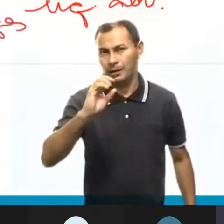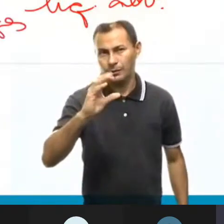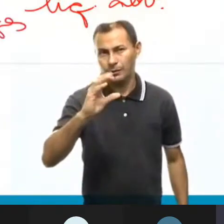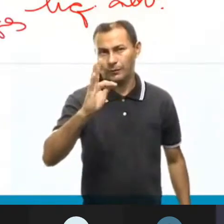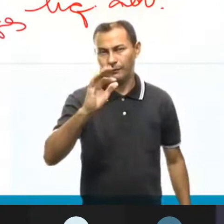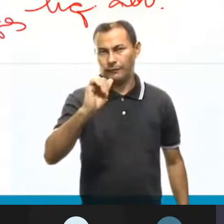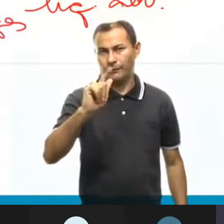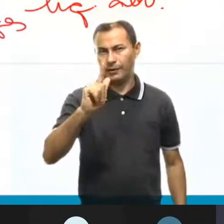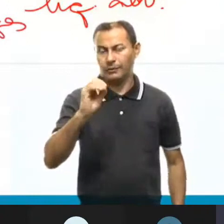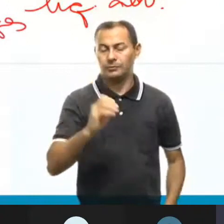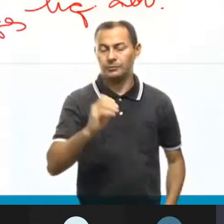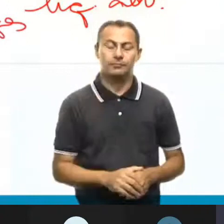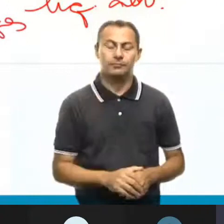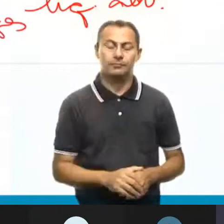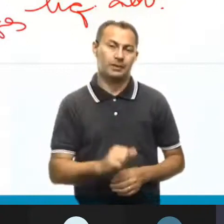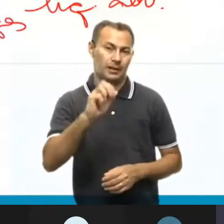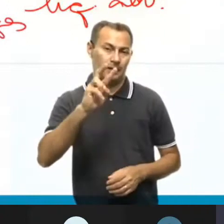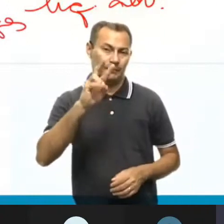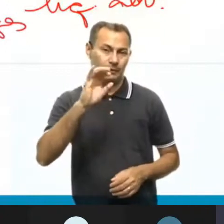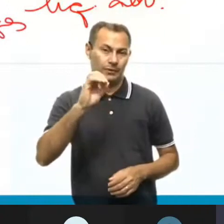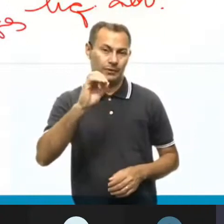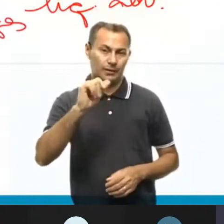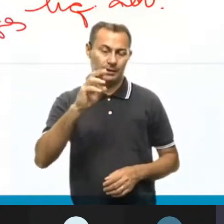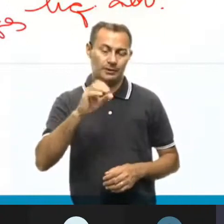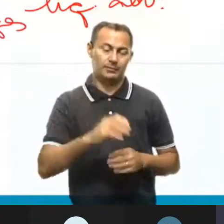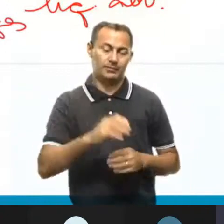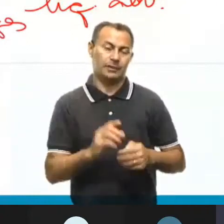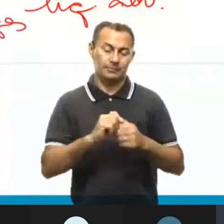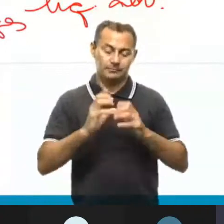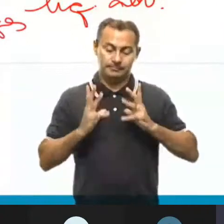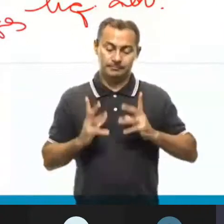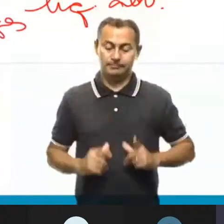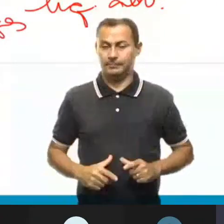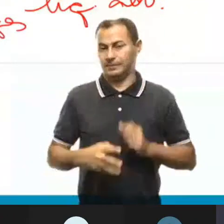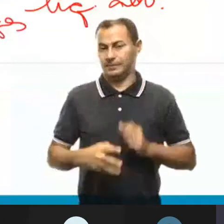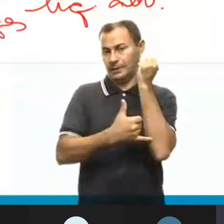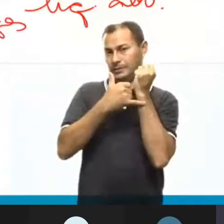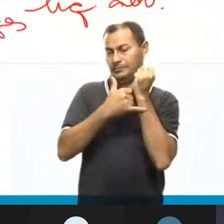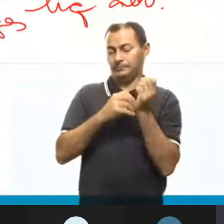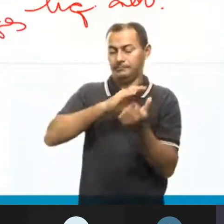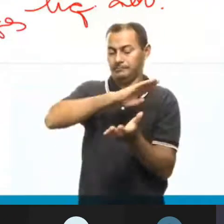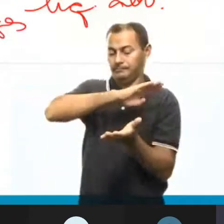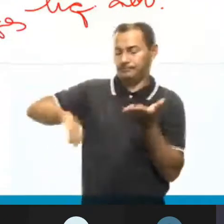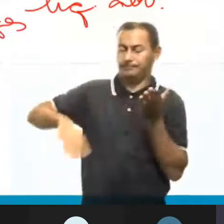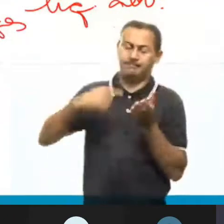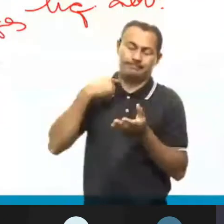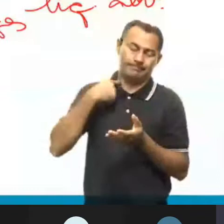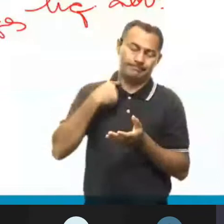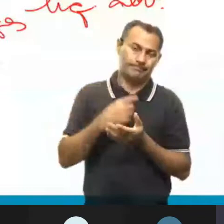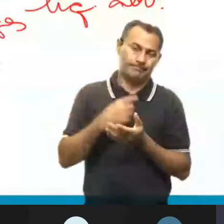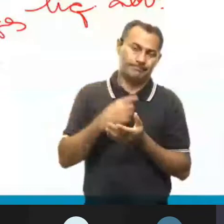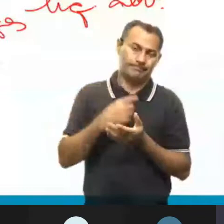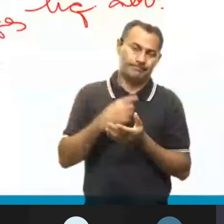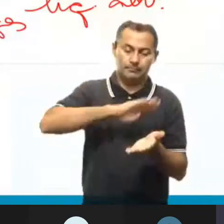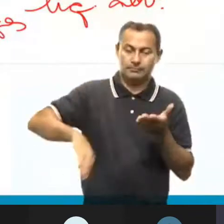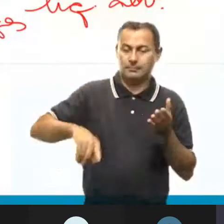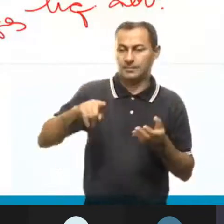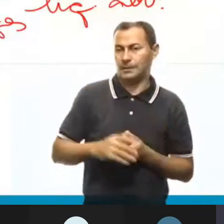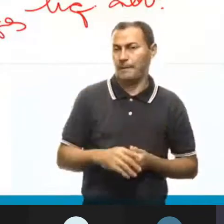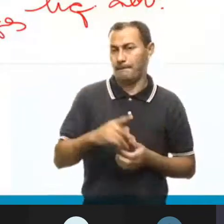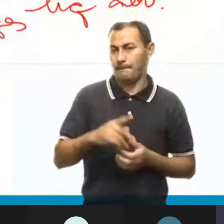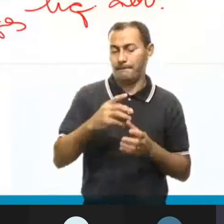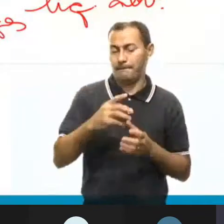os macrófagos alveolares, né, que fazem a limpeza aí desse tecido, que removem patógenos, né, removem